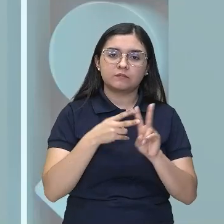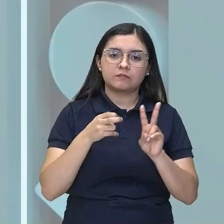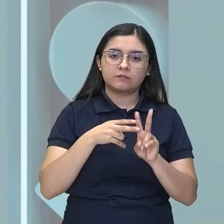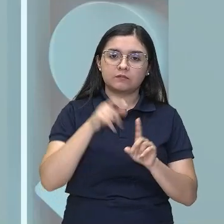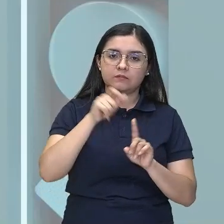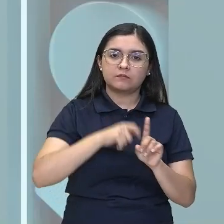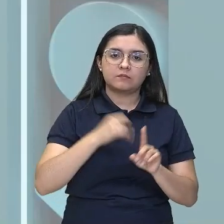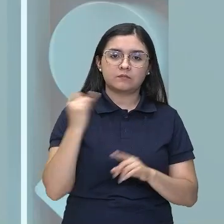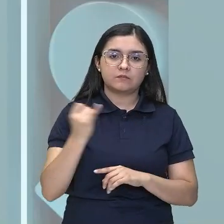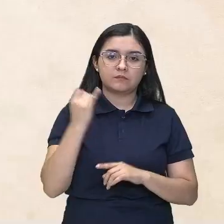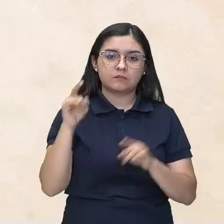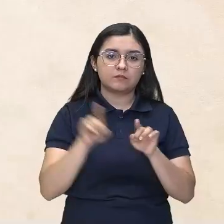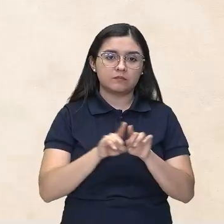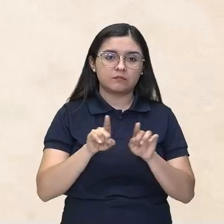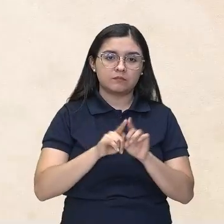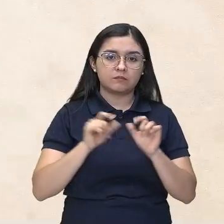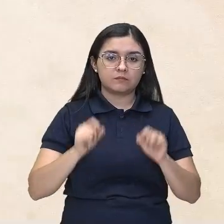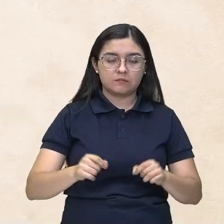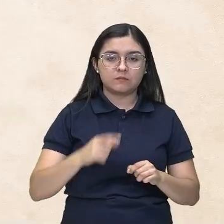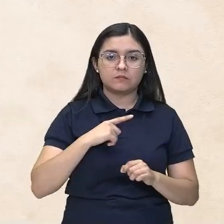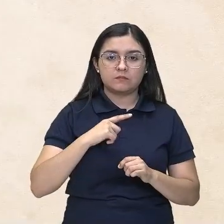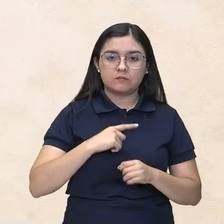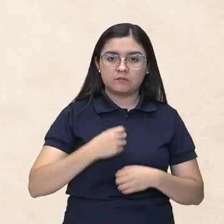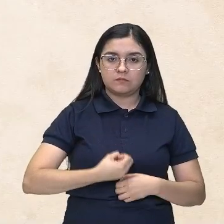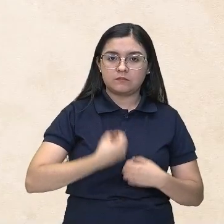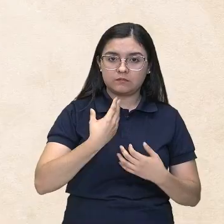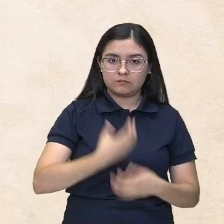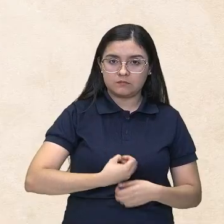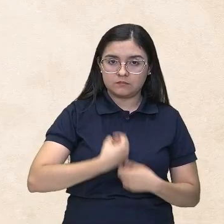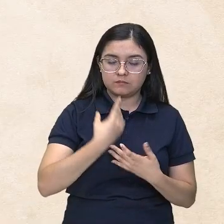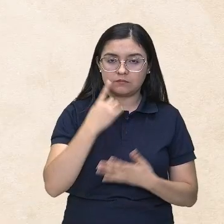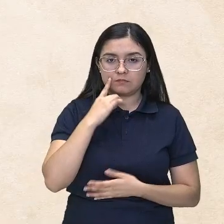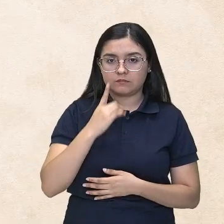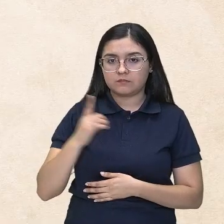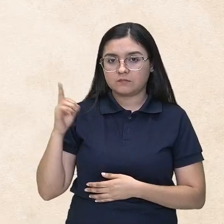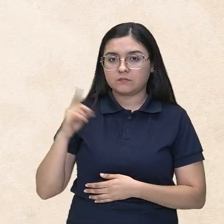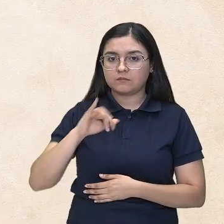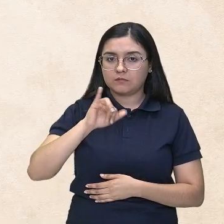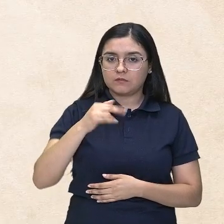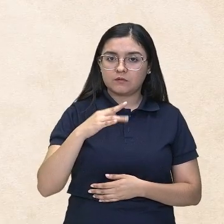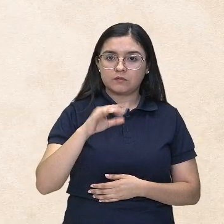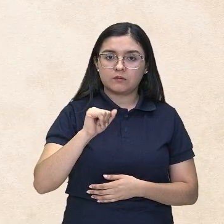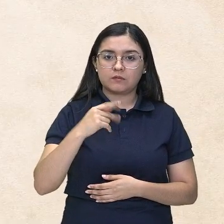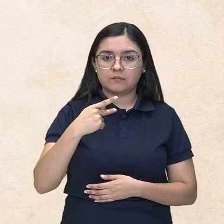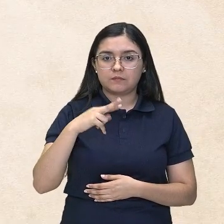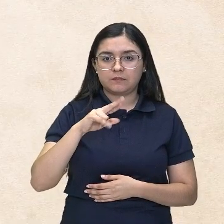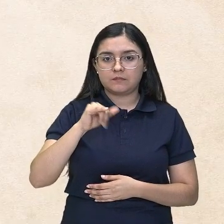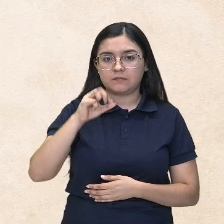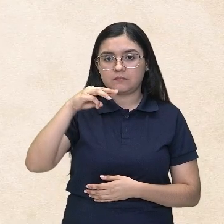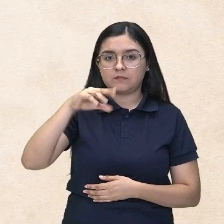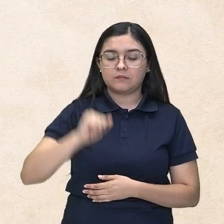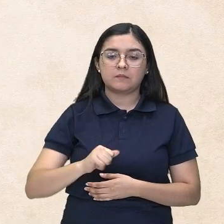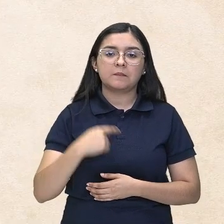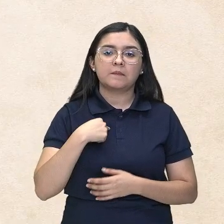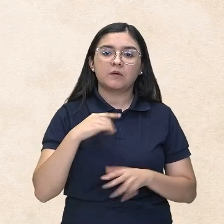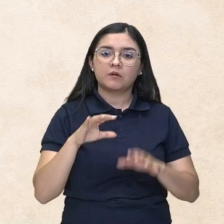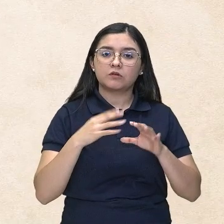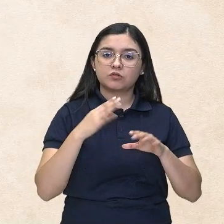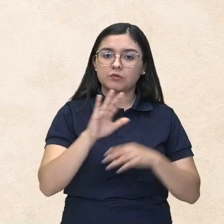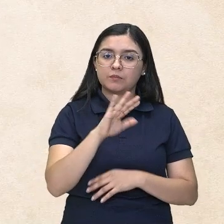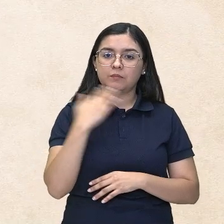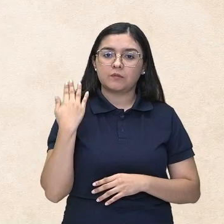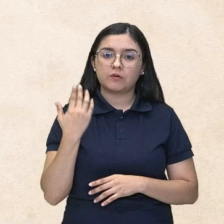tem o poema Jucapirama. Temos aqui o canto 4, né? Meu canto de morte,